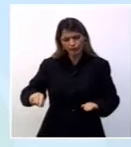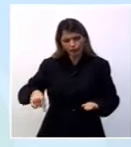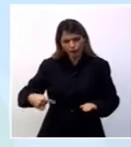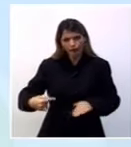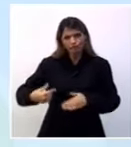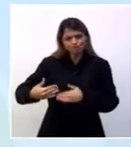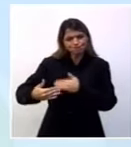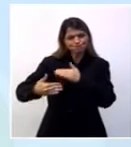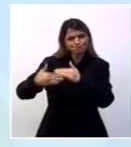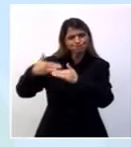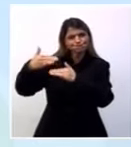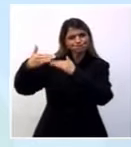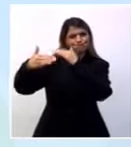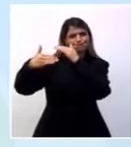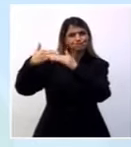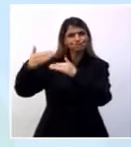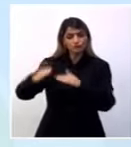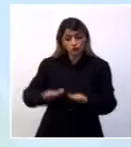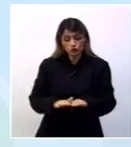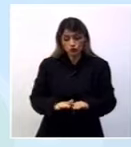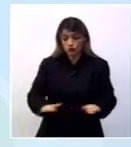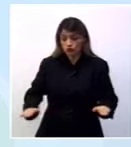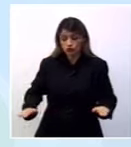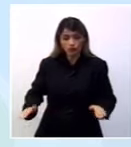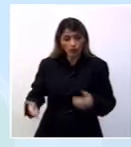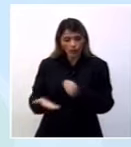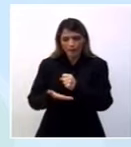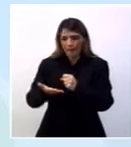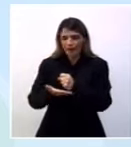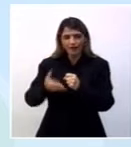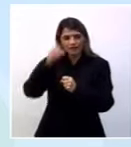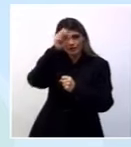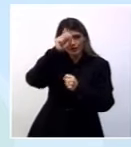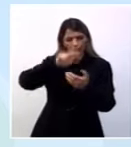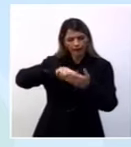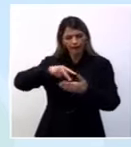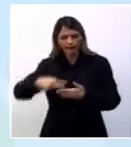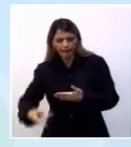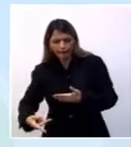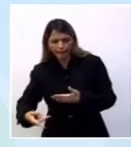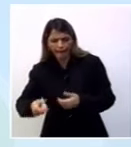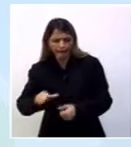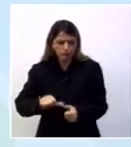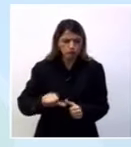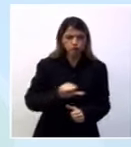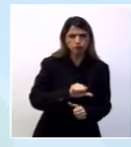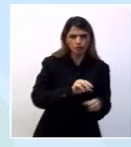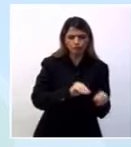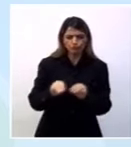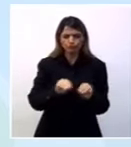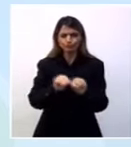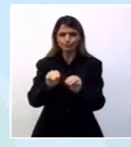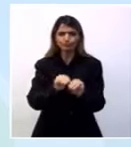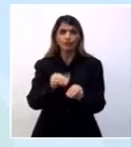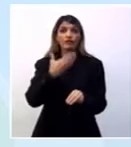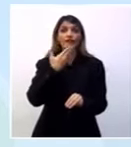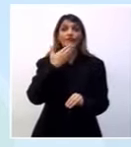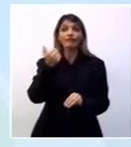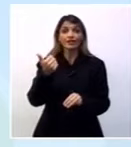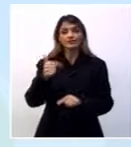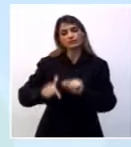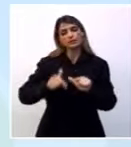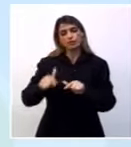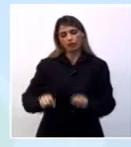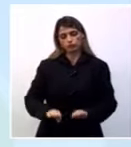E aí no solo vai ser as bases para você aprender os movimentos de queda, os movimentos de deslocamento. Tudo é mais fácil quando você trabalha na parte